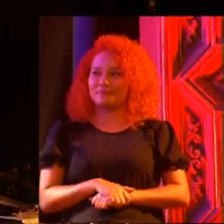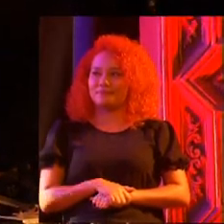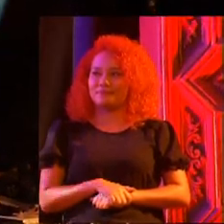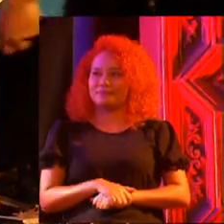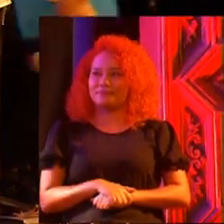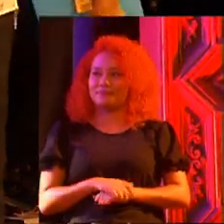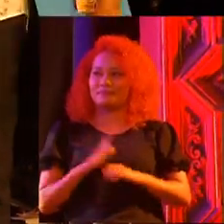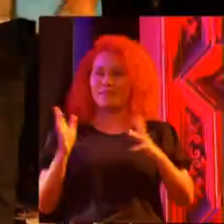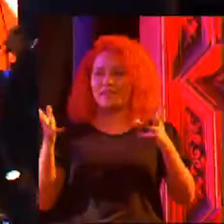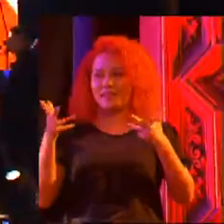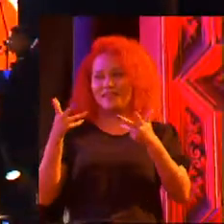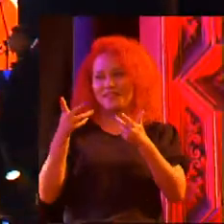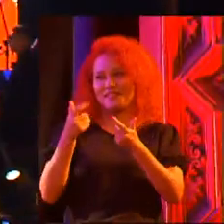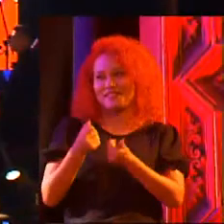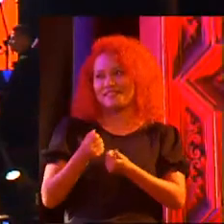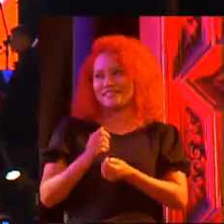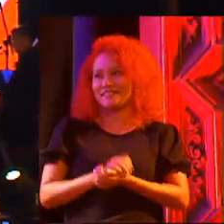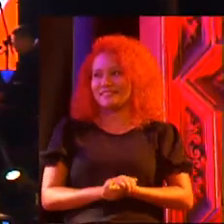Maravilhosos.